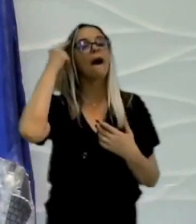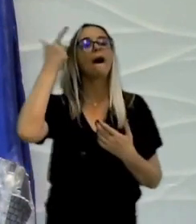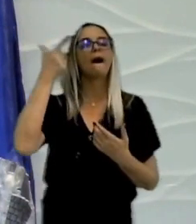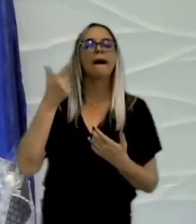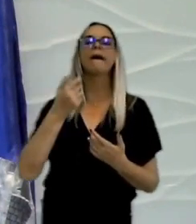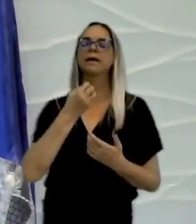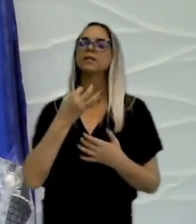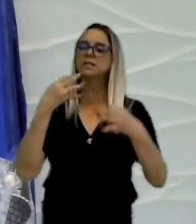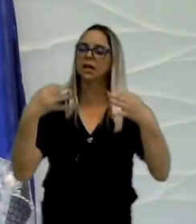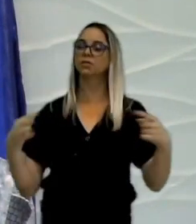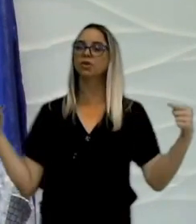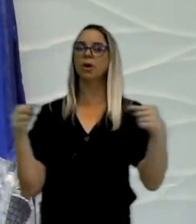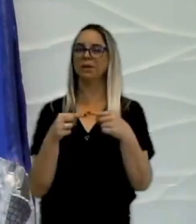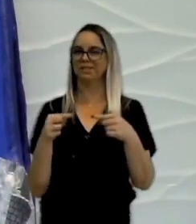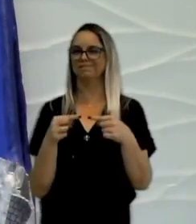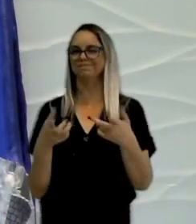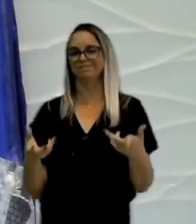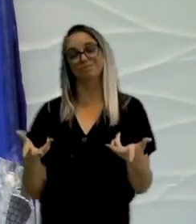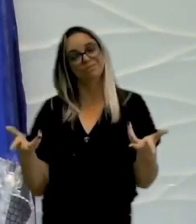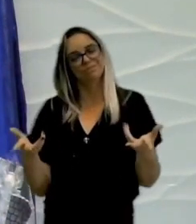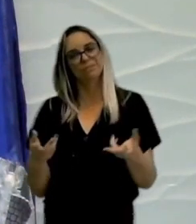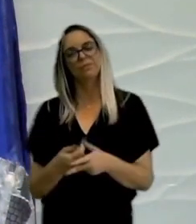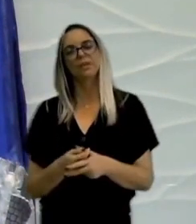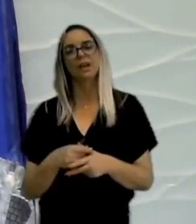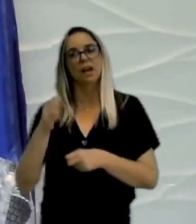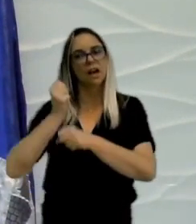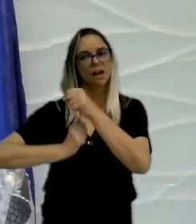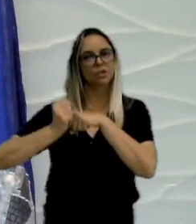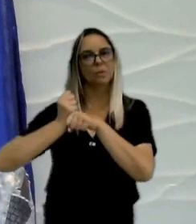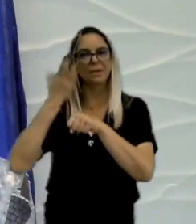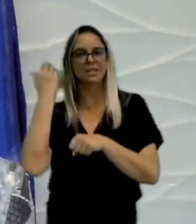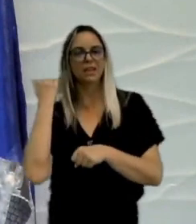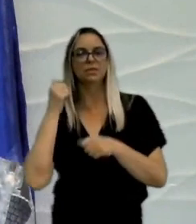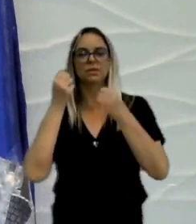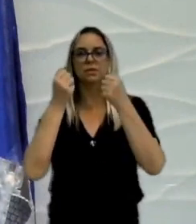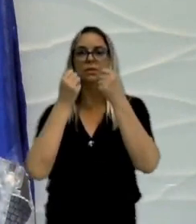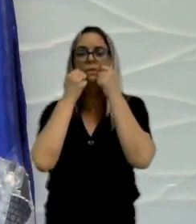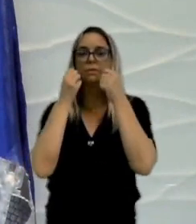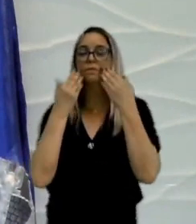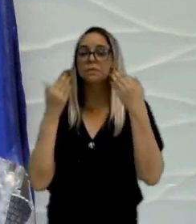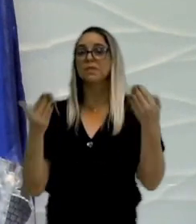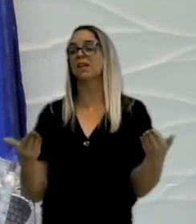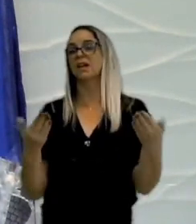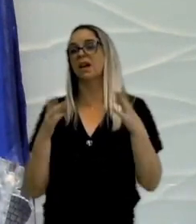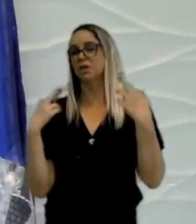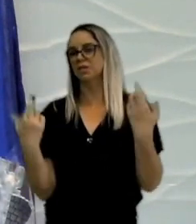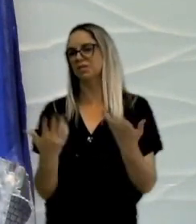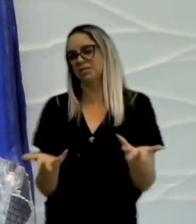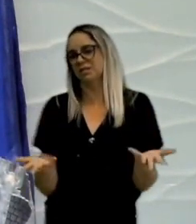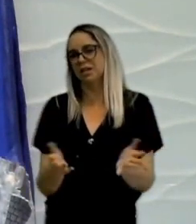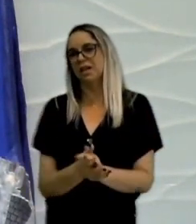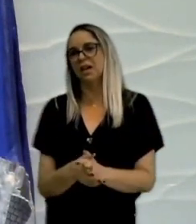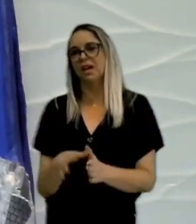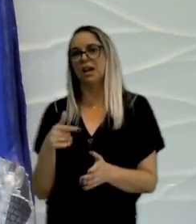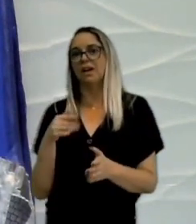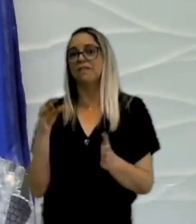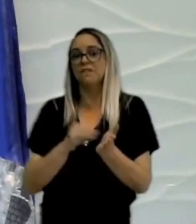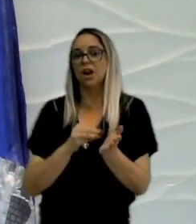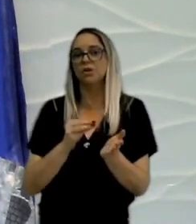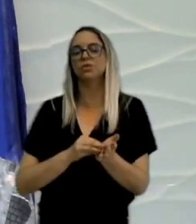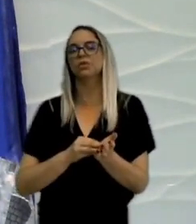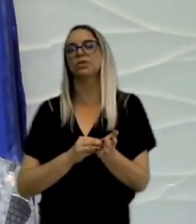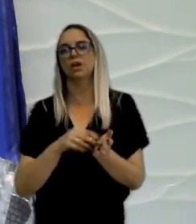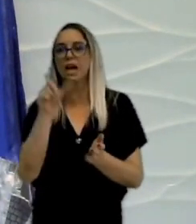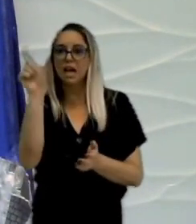gente viu aqui audiências públicas no ano passado que realizamos, o Poder Executivo não mandou nenhum representante, nem tampouco participou. Então a